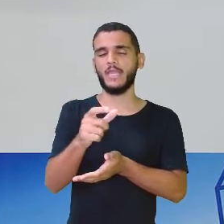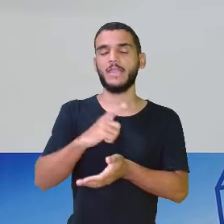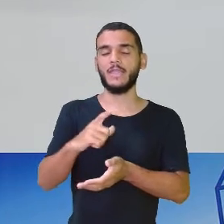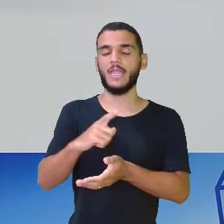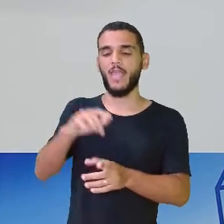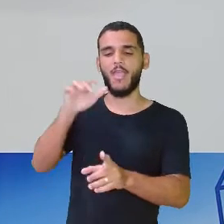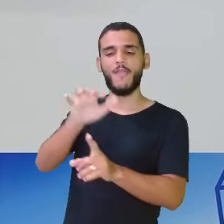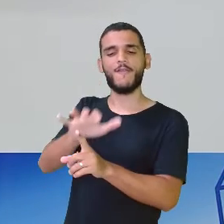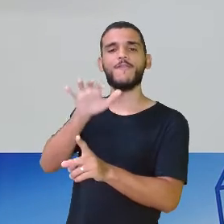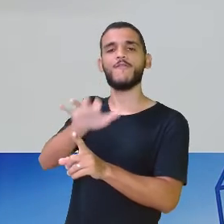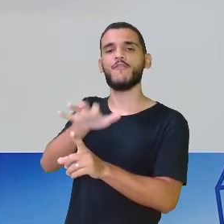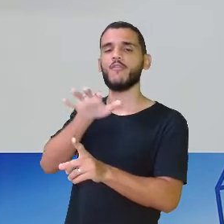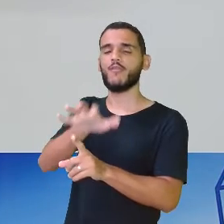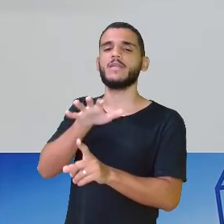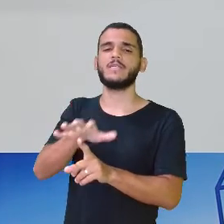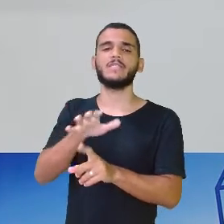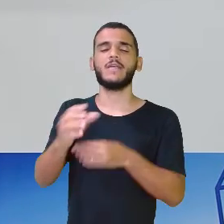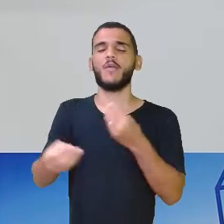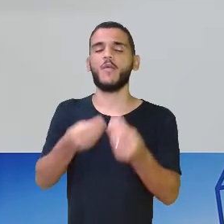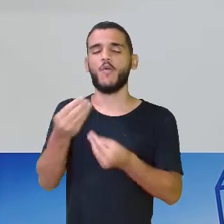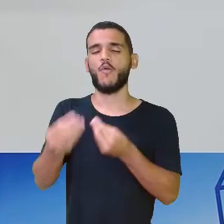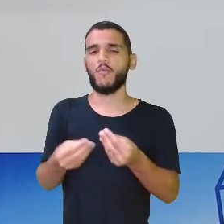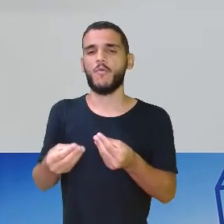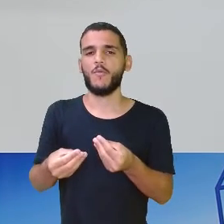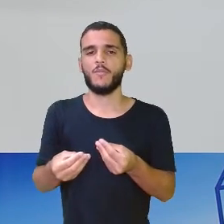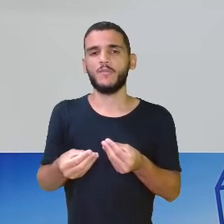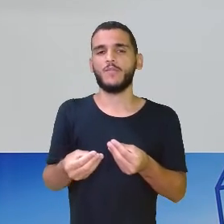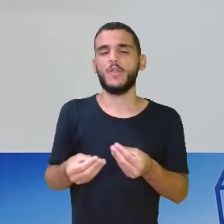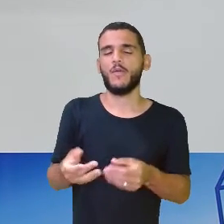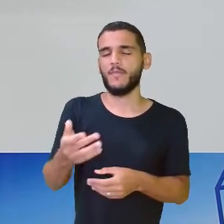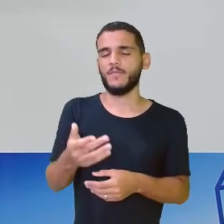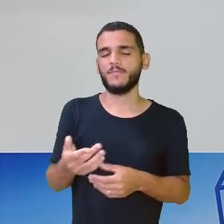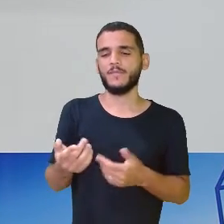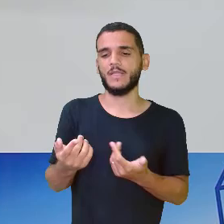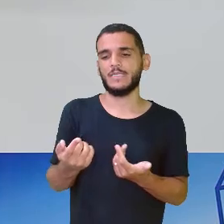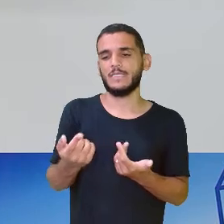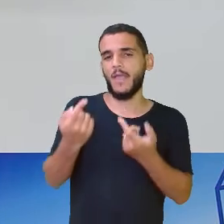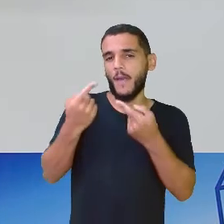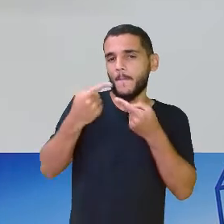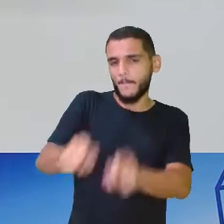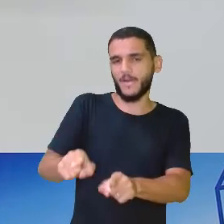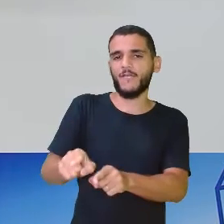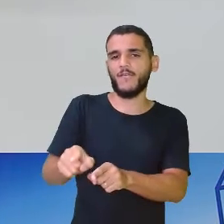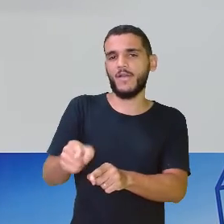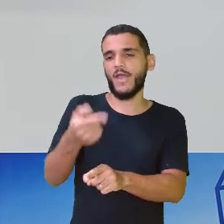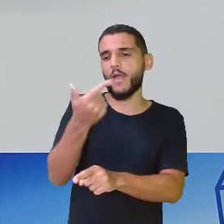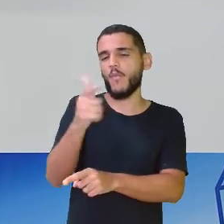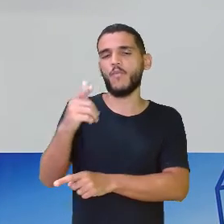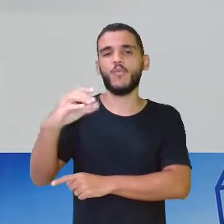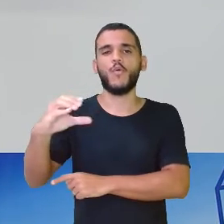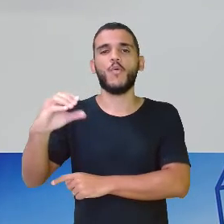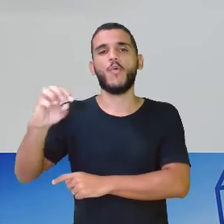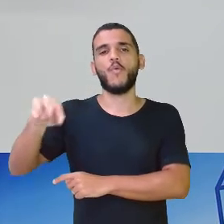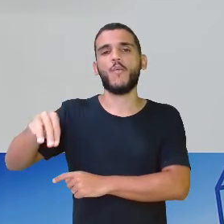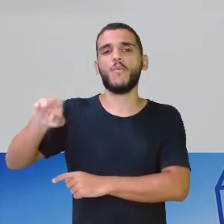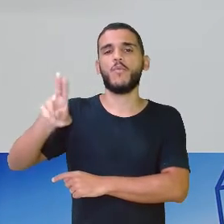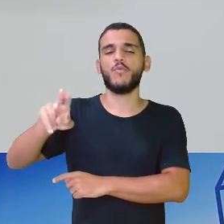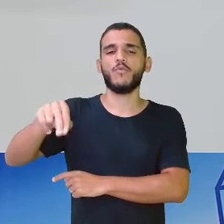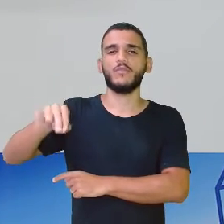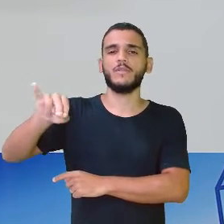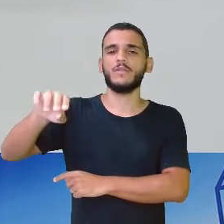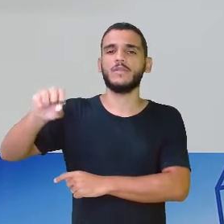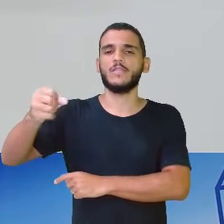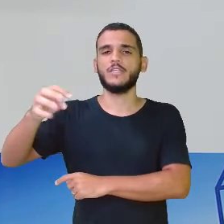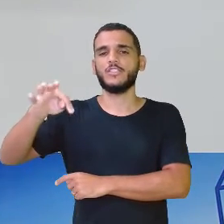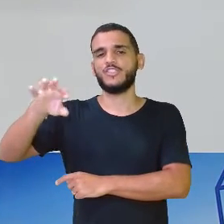o, entre aspas, né, inimigo comunista, né? Então, o comunismo, inclusive, ao longo da história, né,